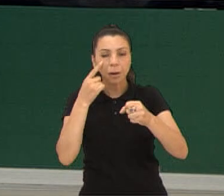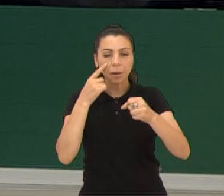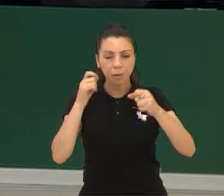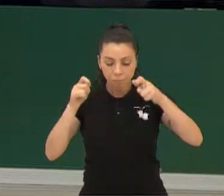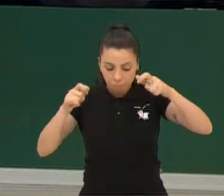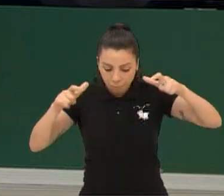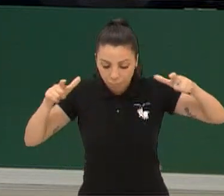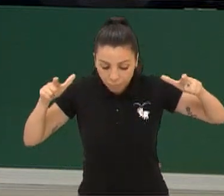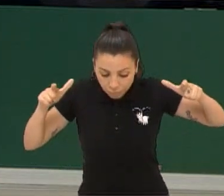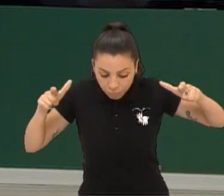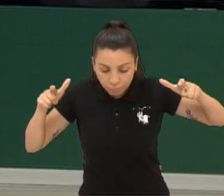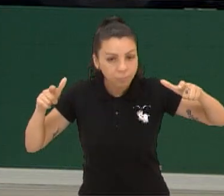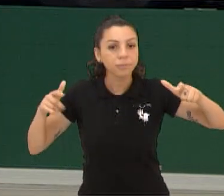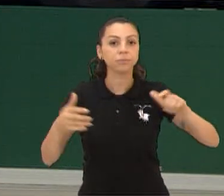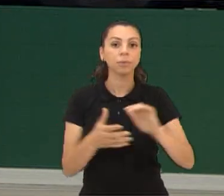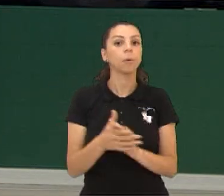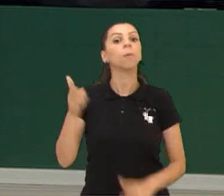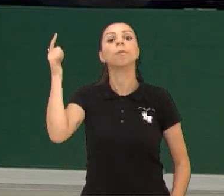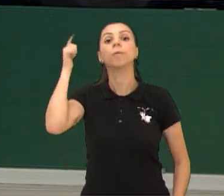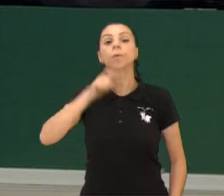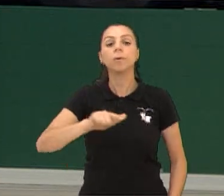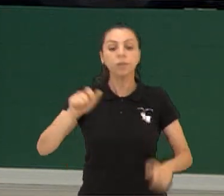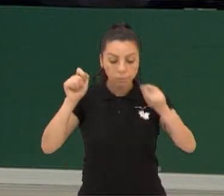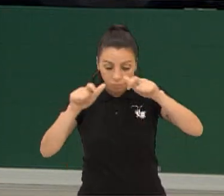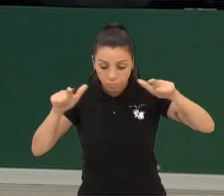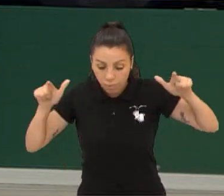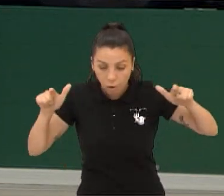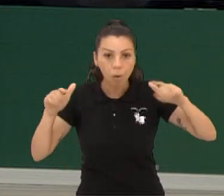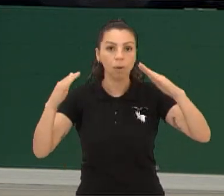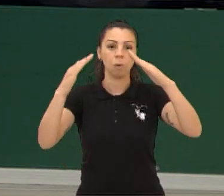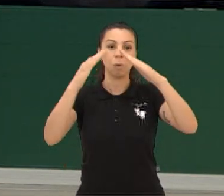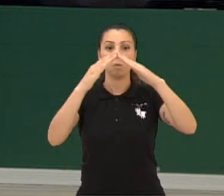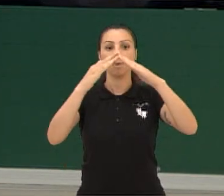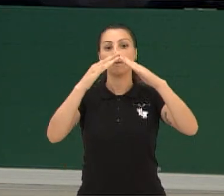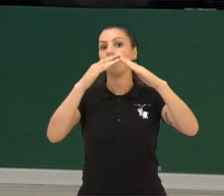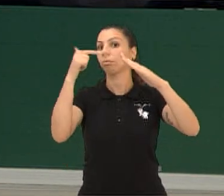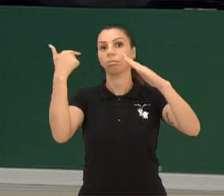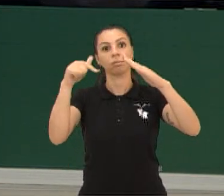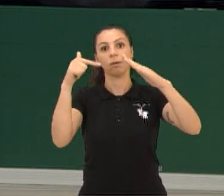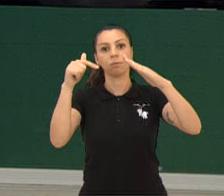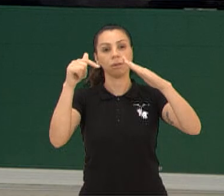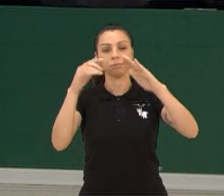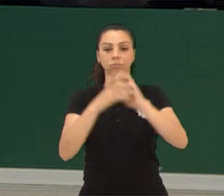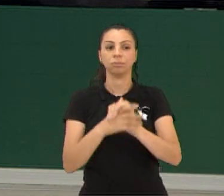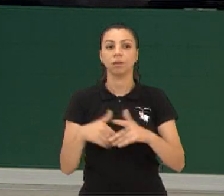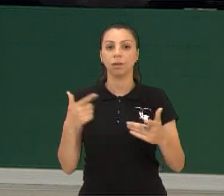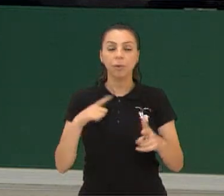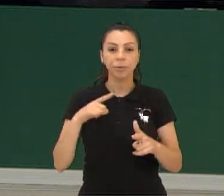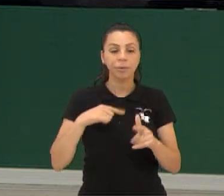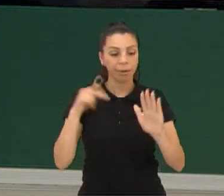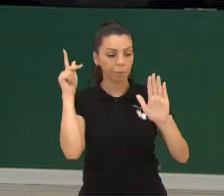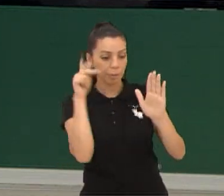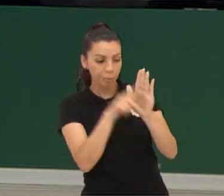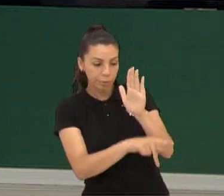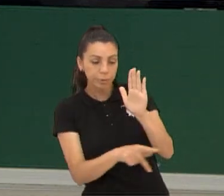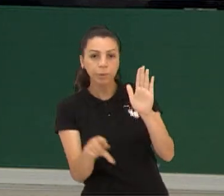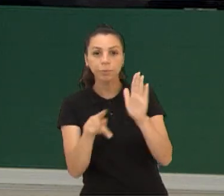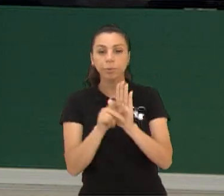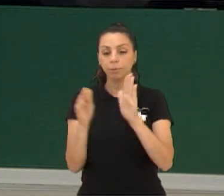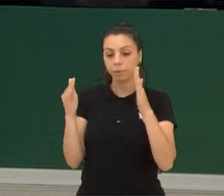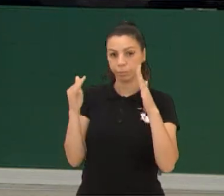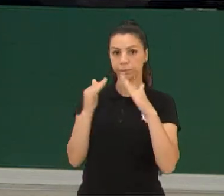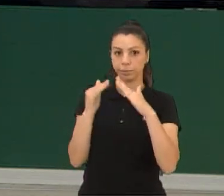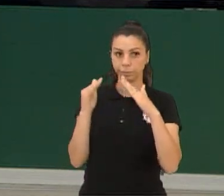de cima. E aí eu consigo ver sem o telhado, como se não tivesse o telhado. Então aqui eu tenho a planta baixa